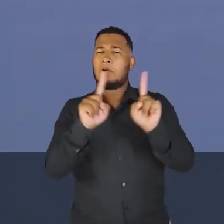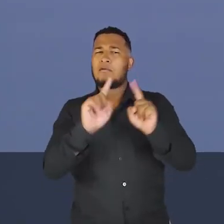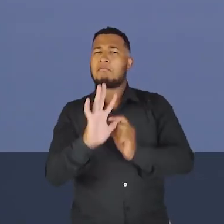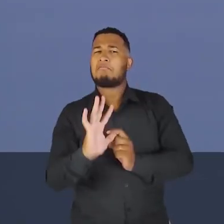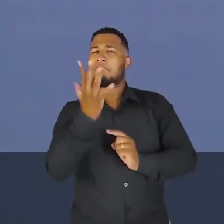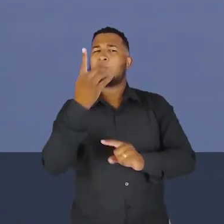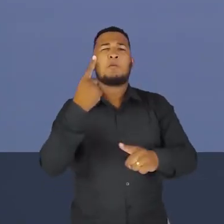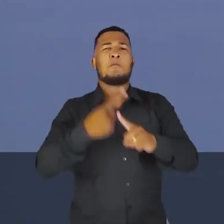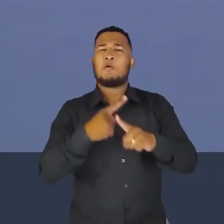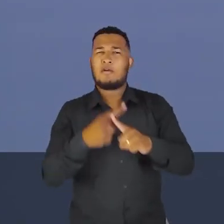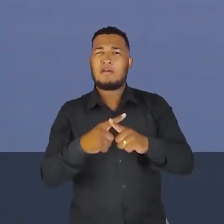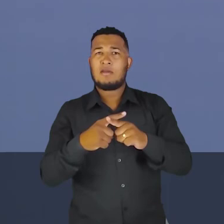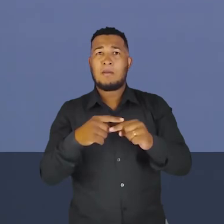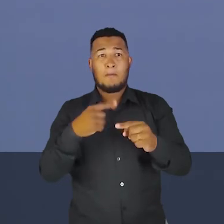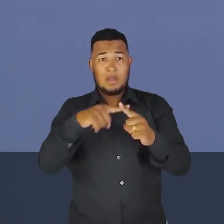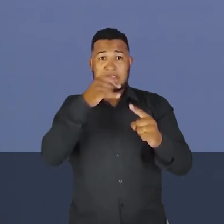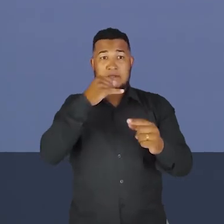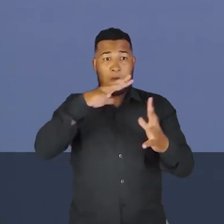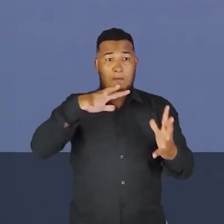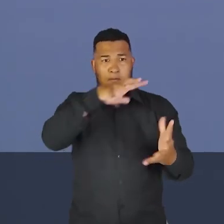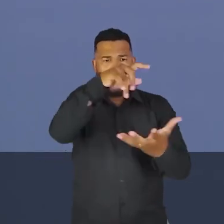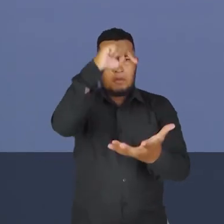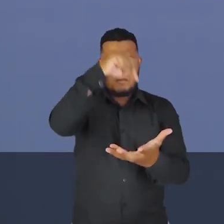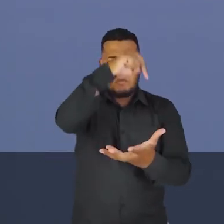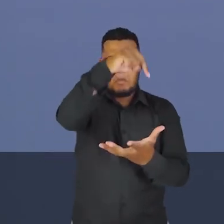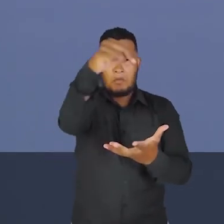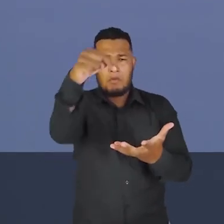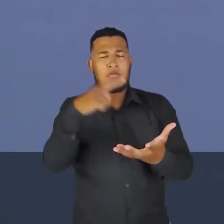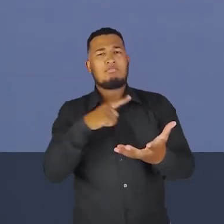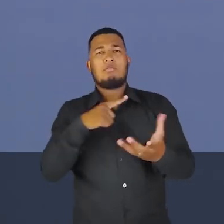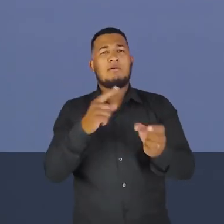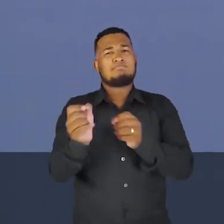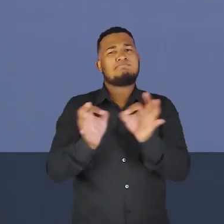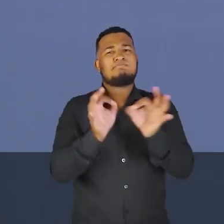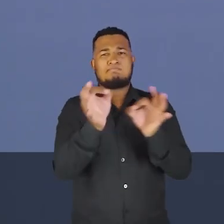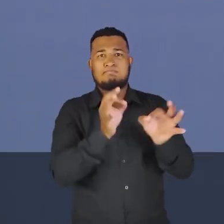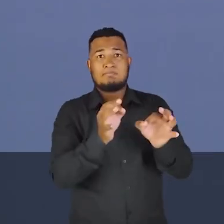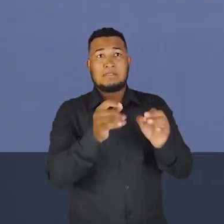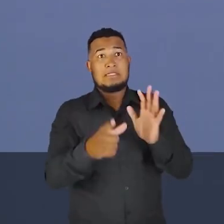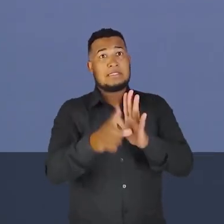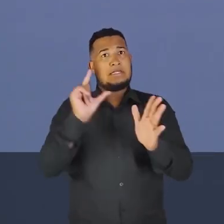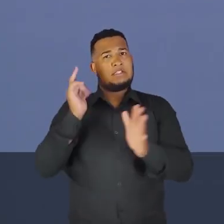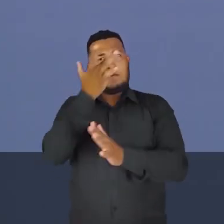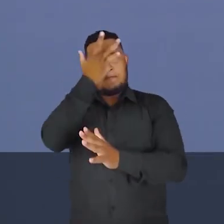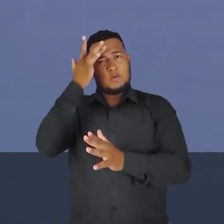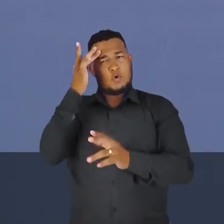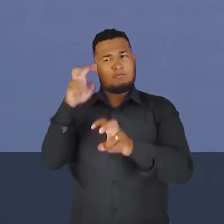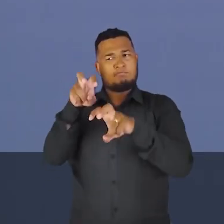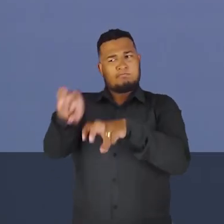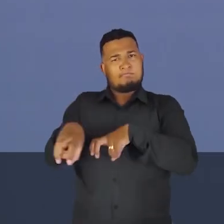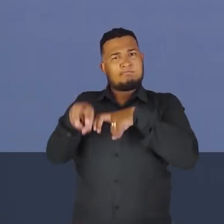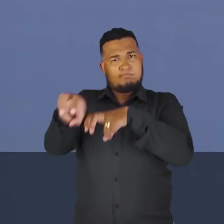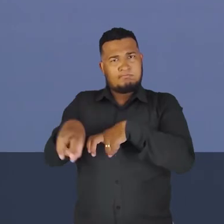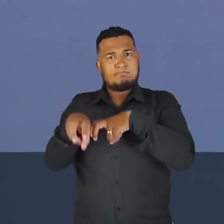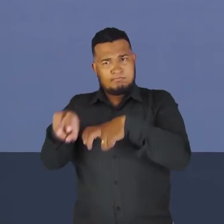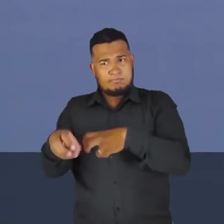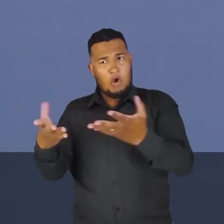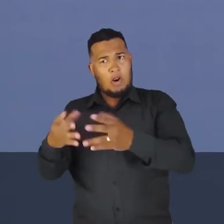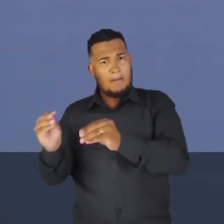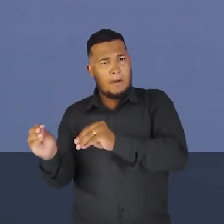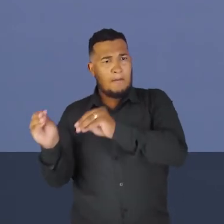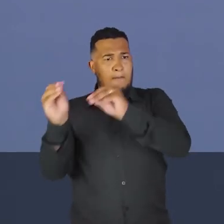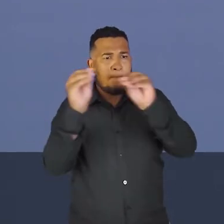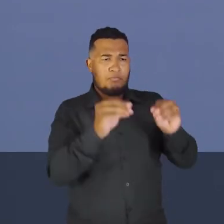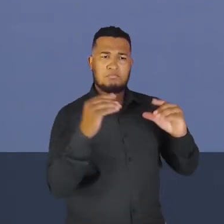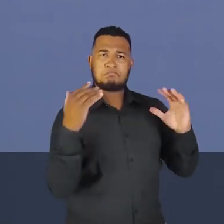que o mundo passa a sofrer, então, uma urbanização? Porque as pessoas que até então estavam nos campos agora, né, no campo, elas agora começam a ir para